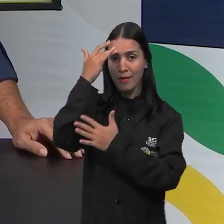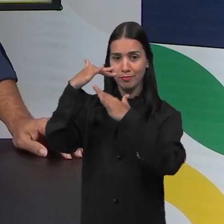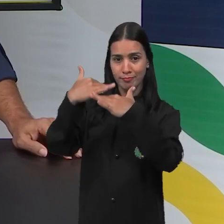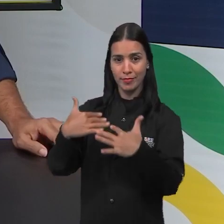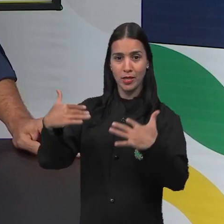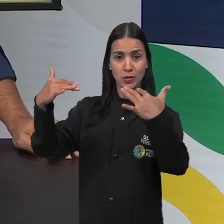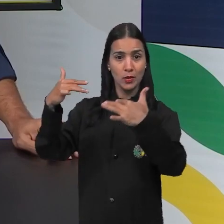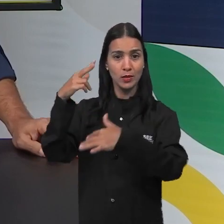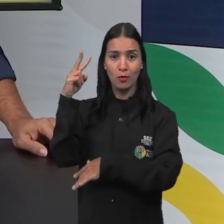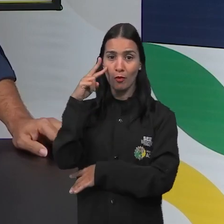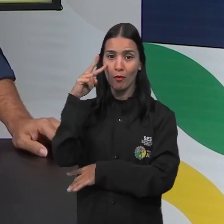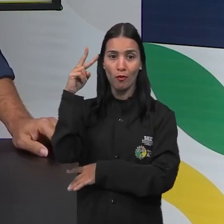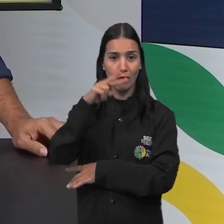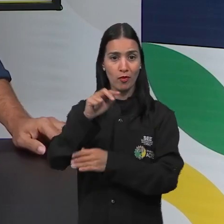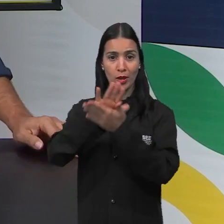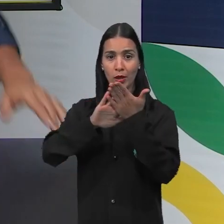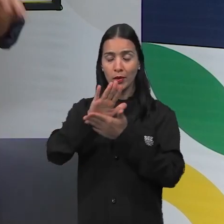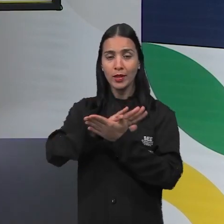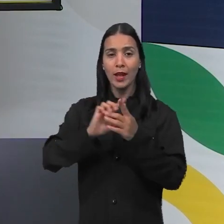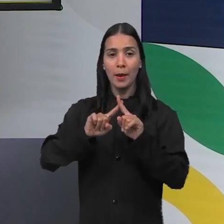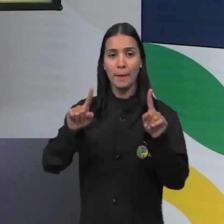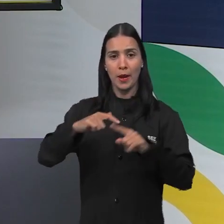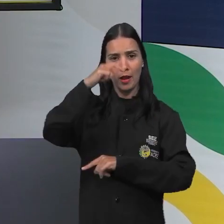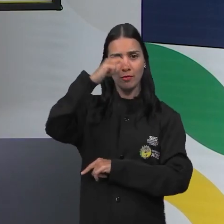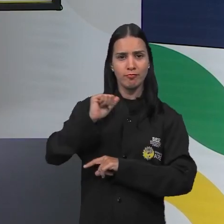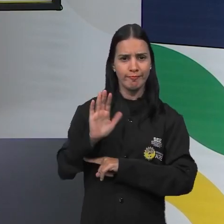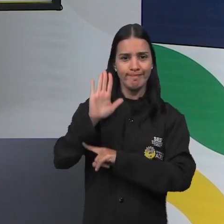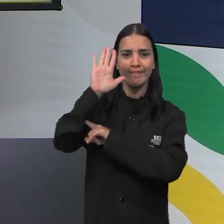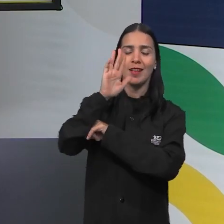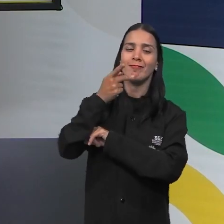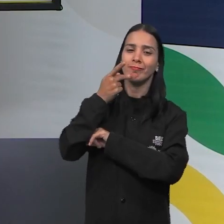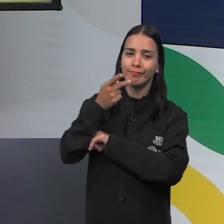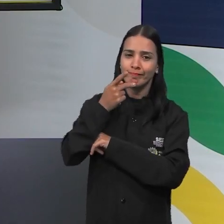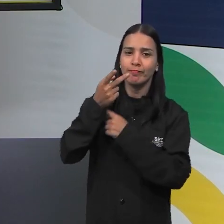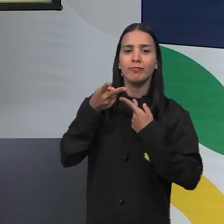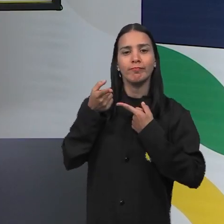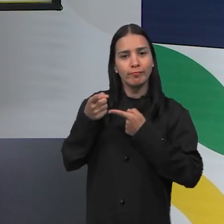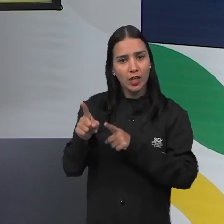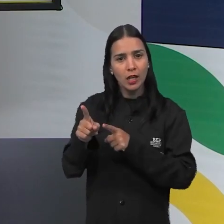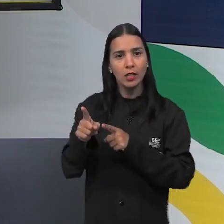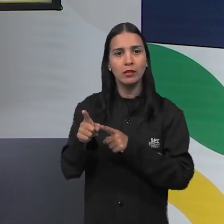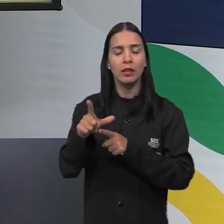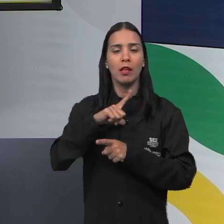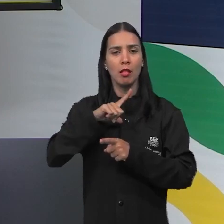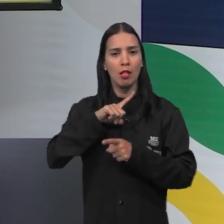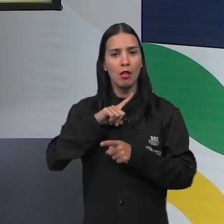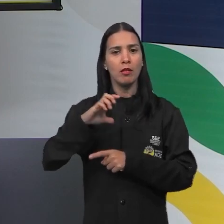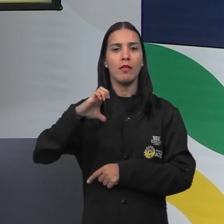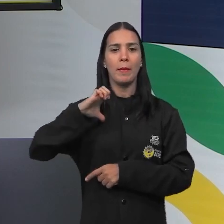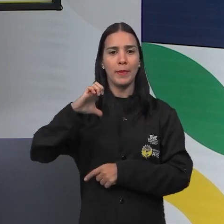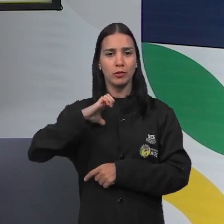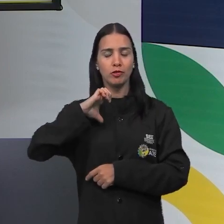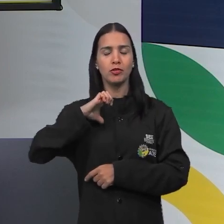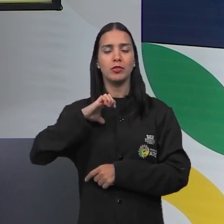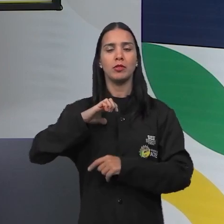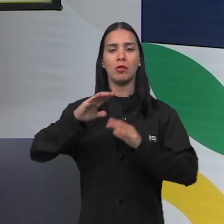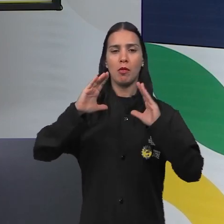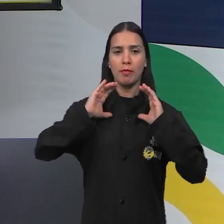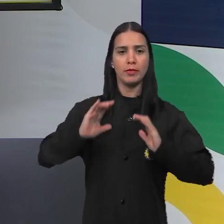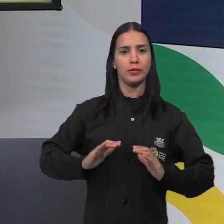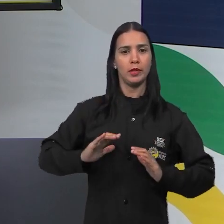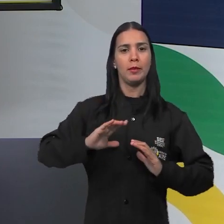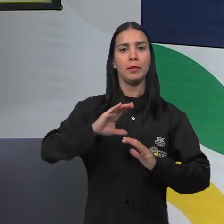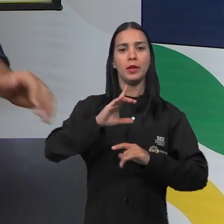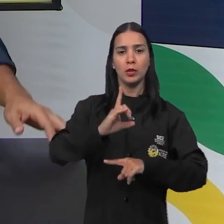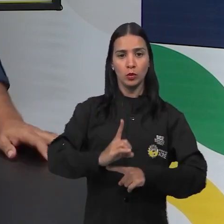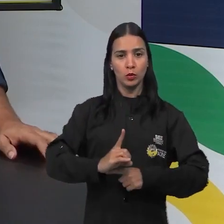e estou aqui avisando, ó, eu fiz uma falta. E o que o pessoal achou? Parabéns! essa conduta desse jogador, quando a gente observa. Se